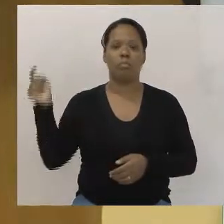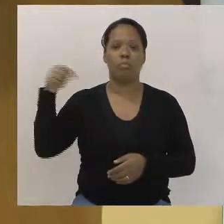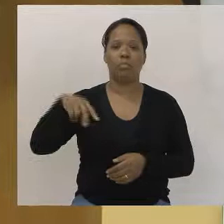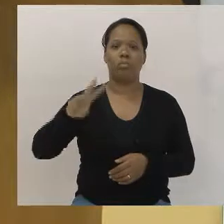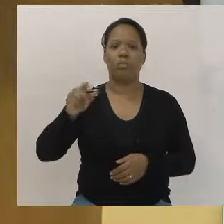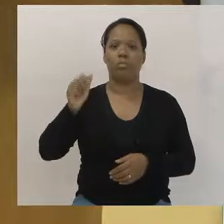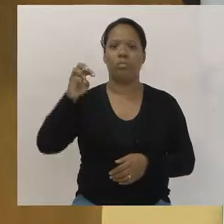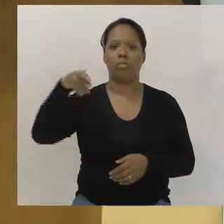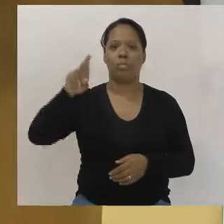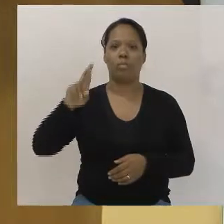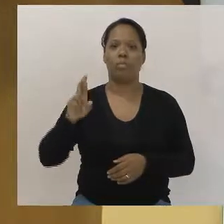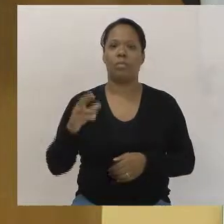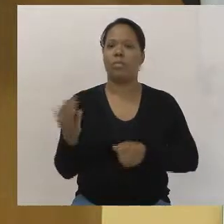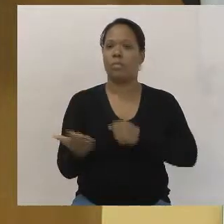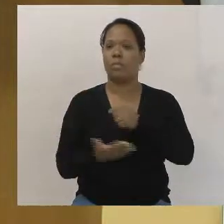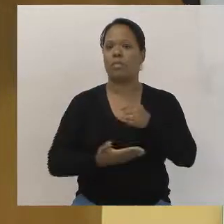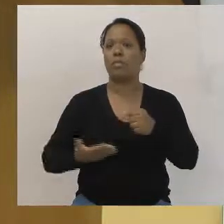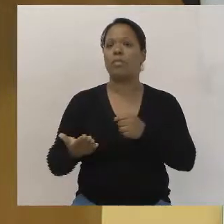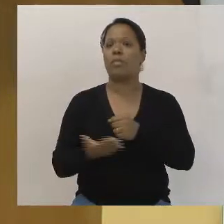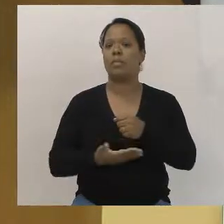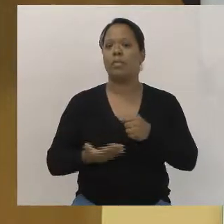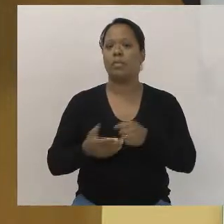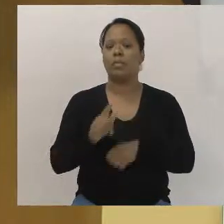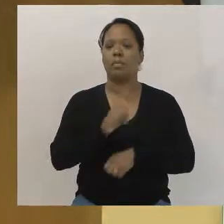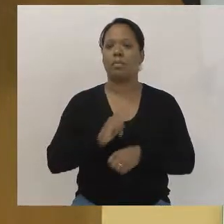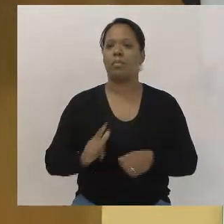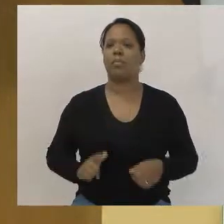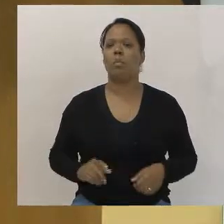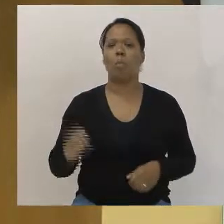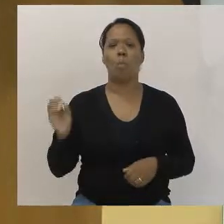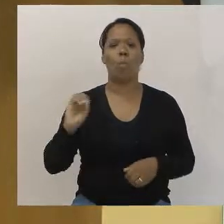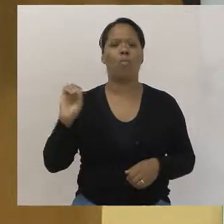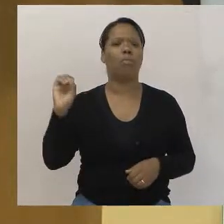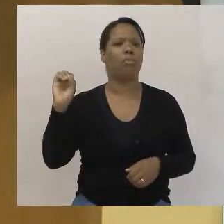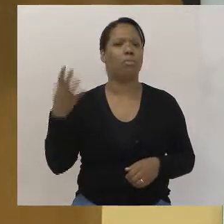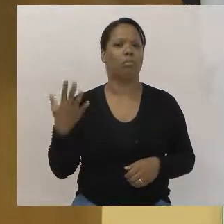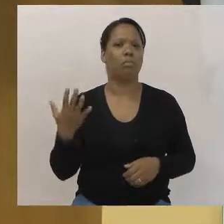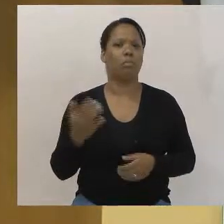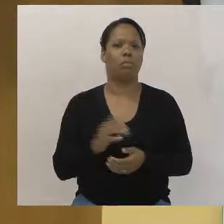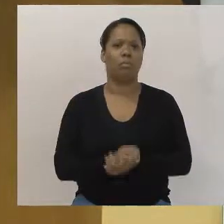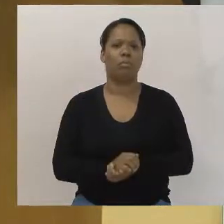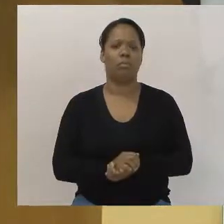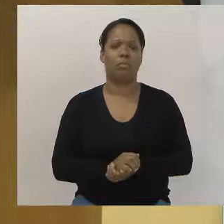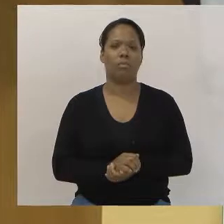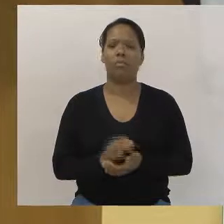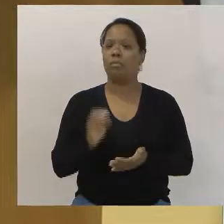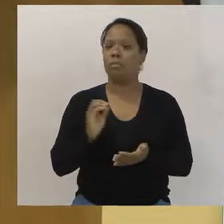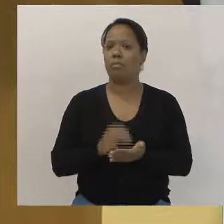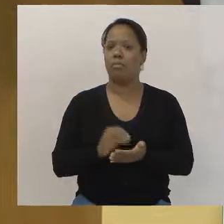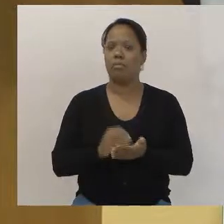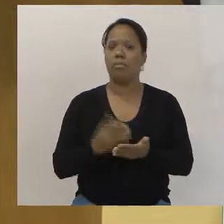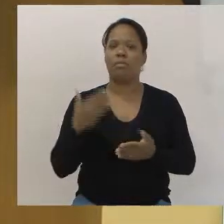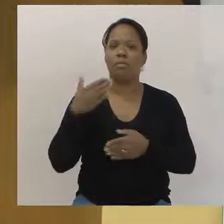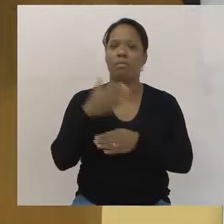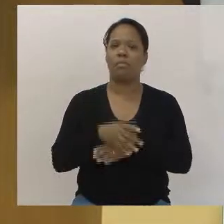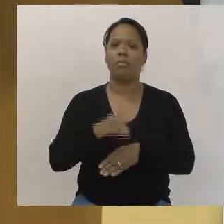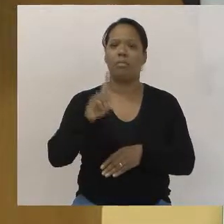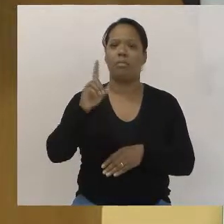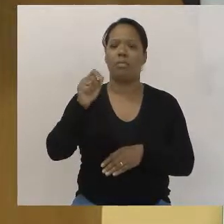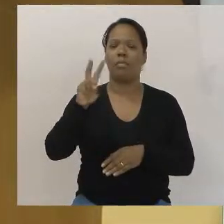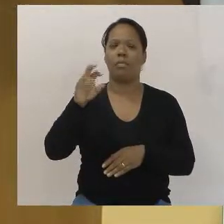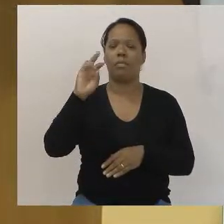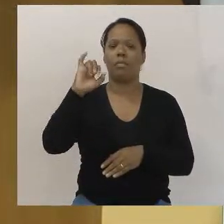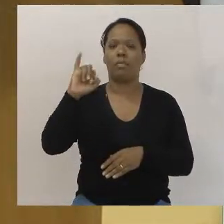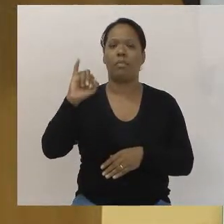é na base de sustentação do prefeito não foi realizado um trechinho instante que falta para ligar avelino a via